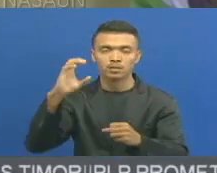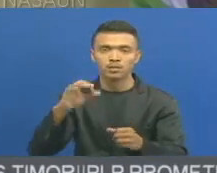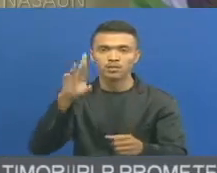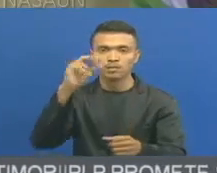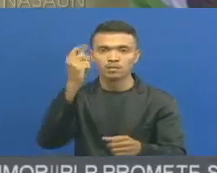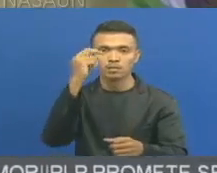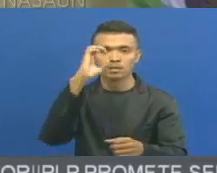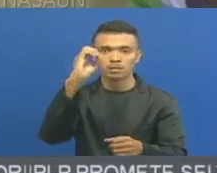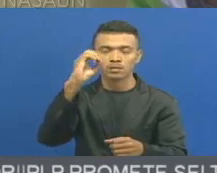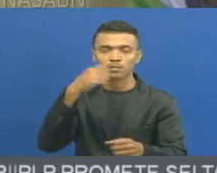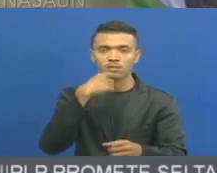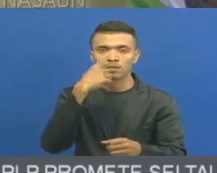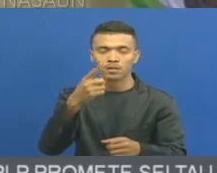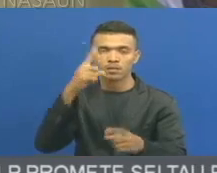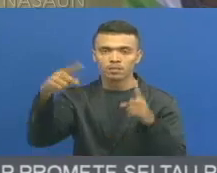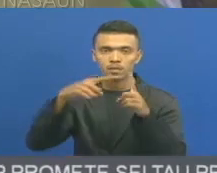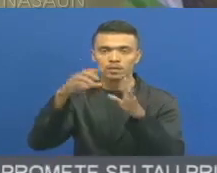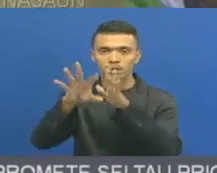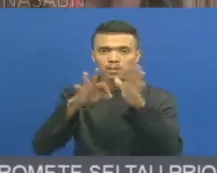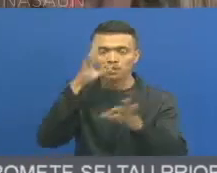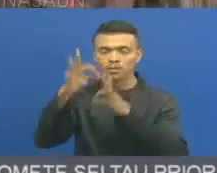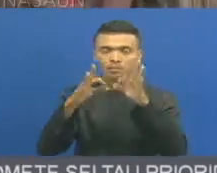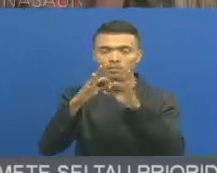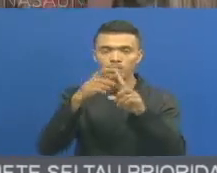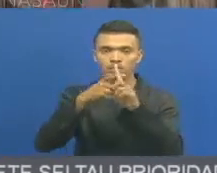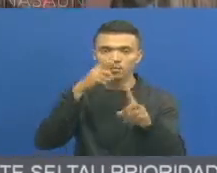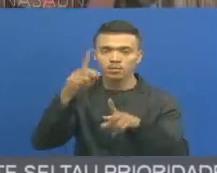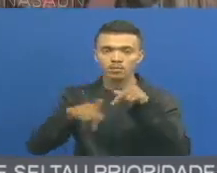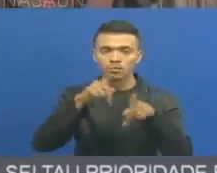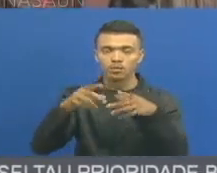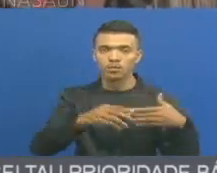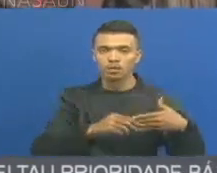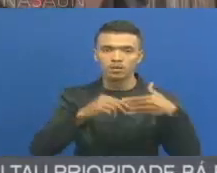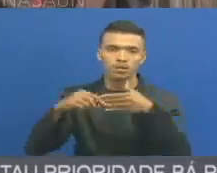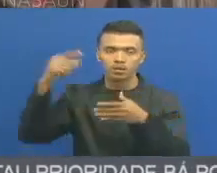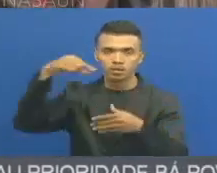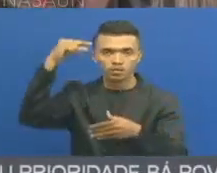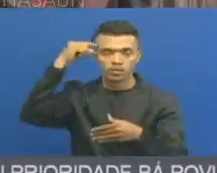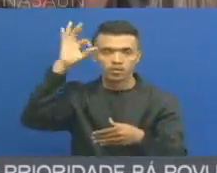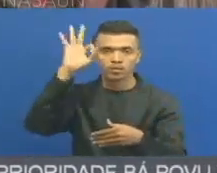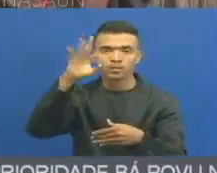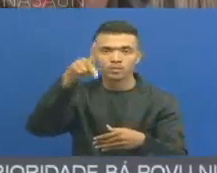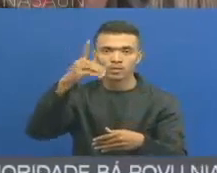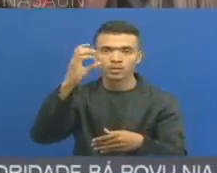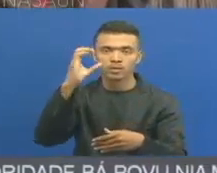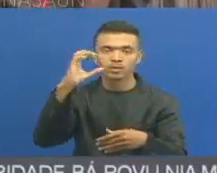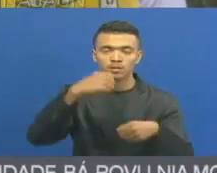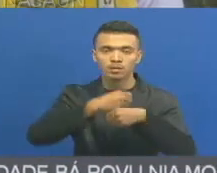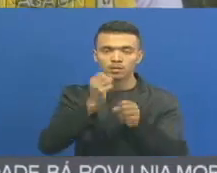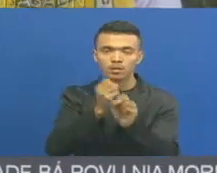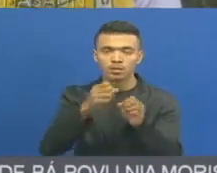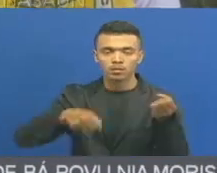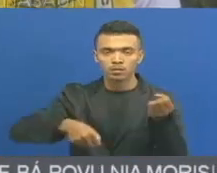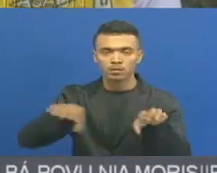Francisco de Arozo Hateten wain hira hetan fiar husi povo ho dikair governo da CIA PDC seha forza servicio agricultura